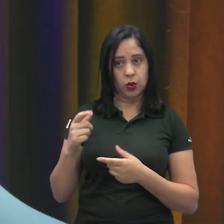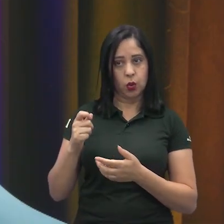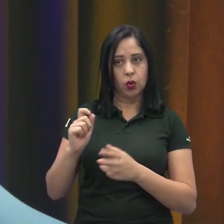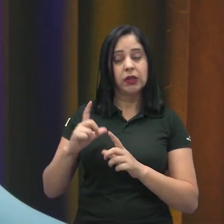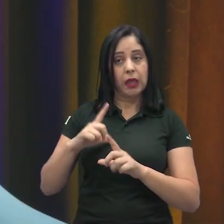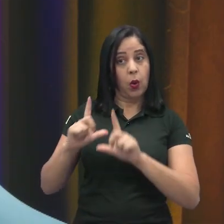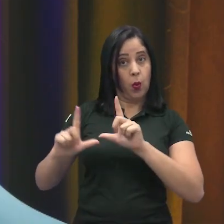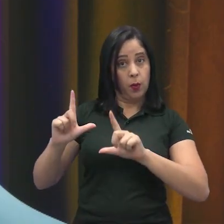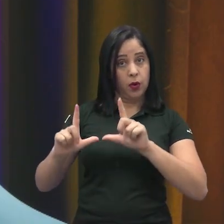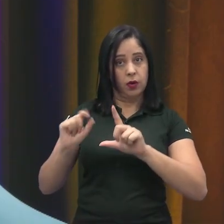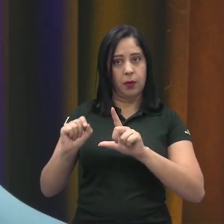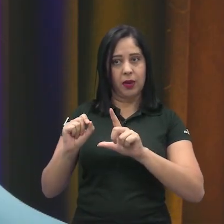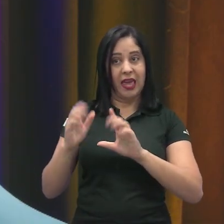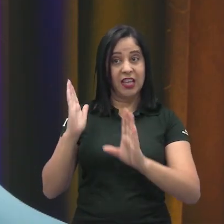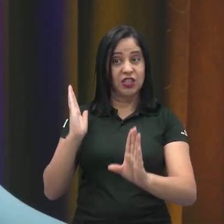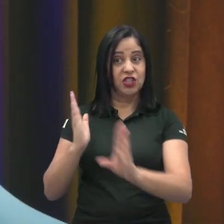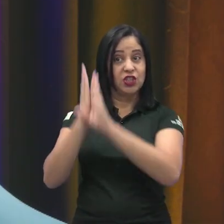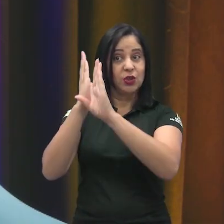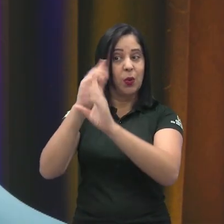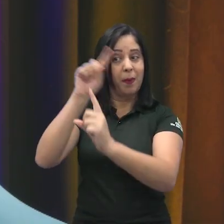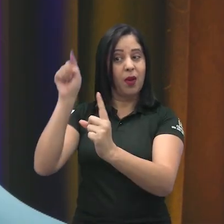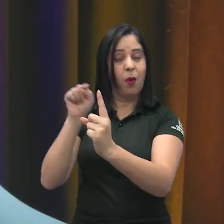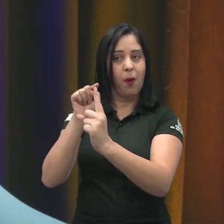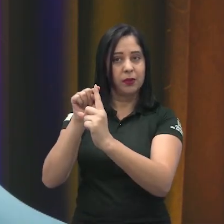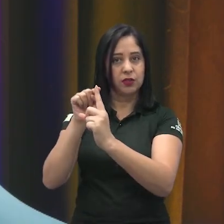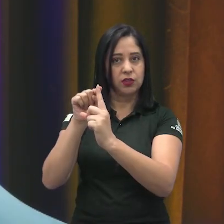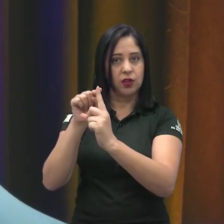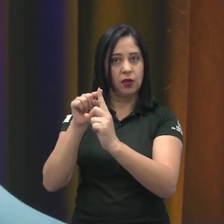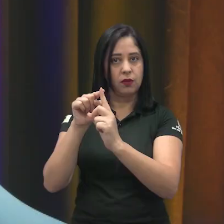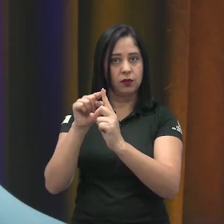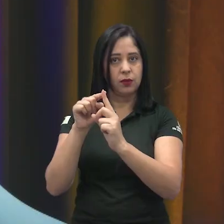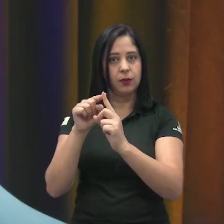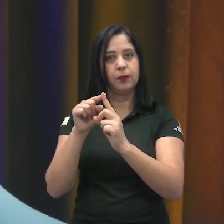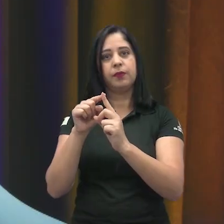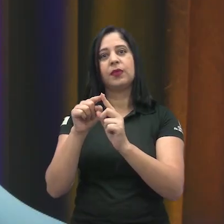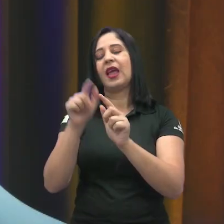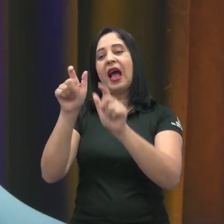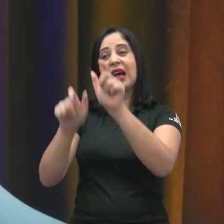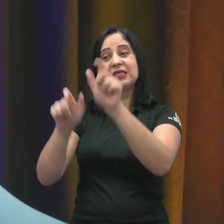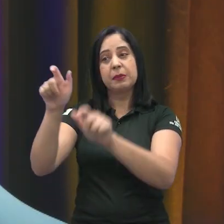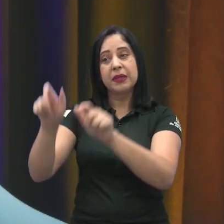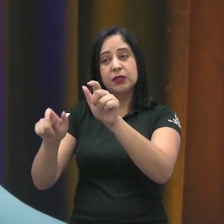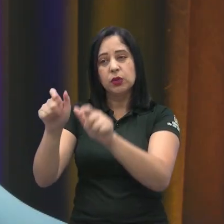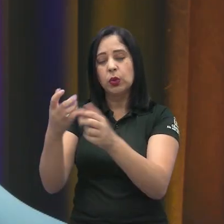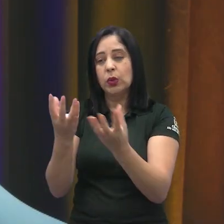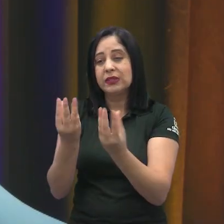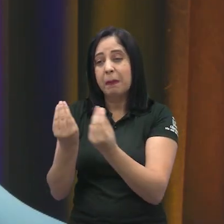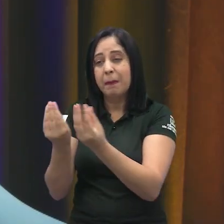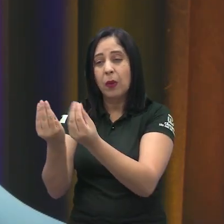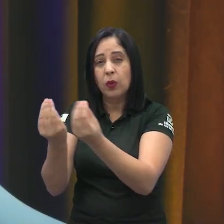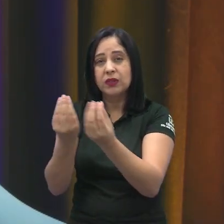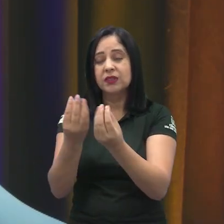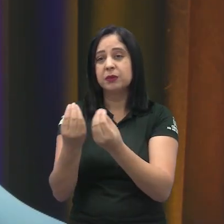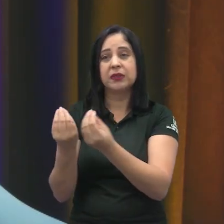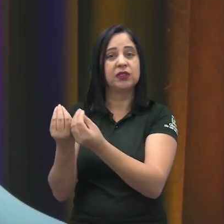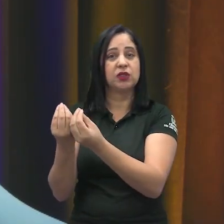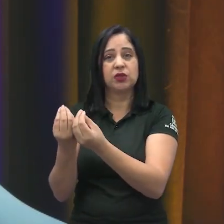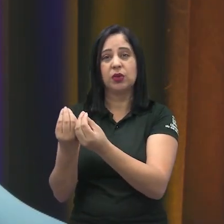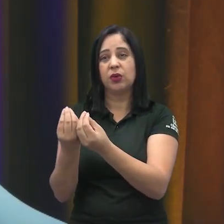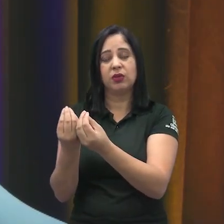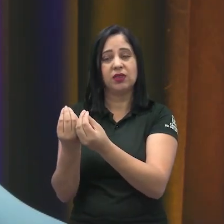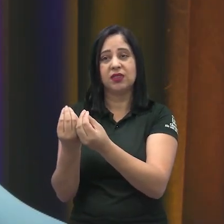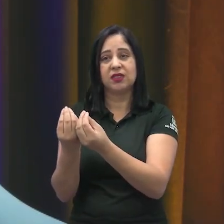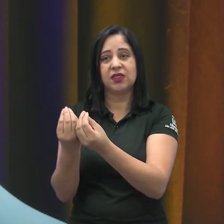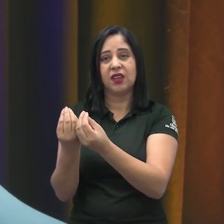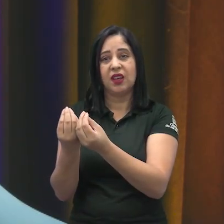lá e assistir, que é Descubra o Seu Propósito. Muitas pessoas que estão falhando porque elas não estão vivendo no seu propósito, não